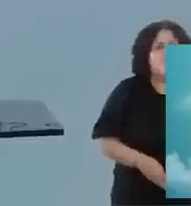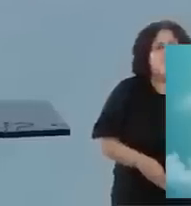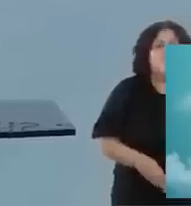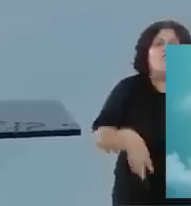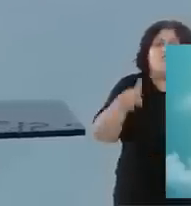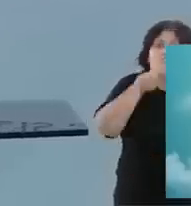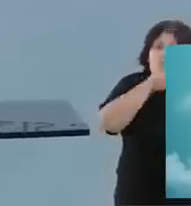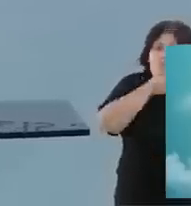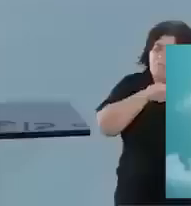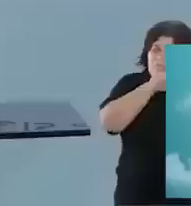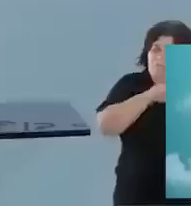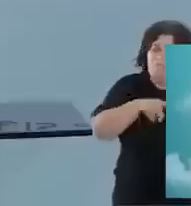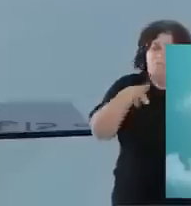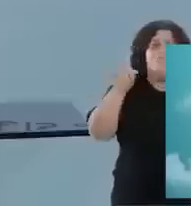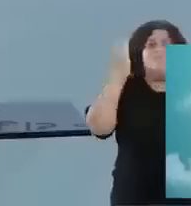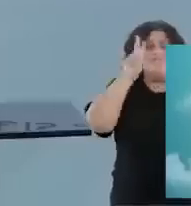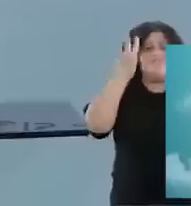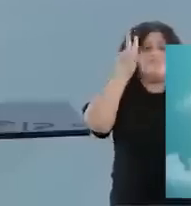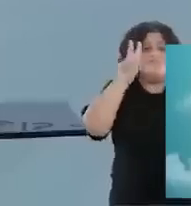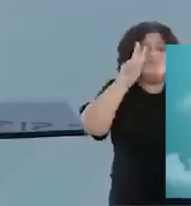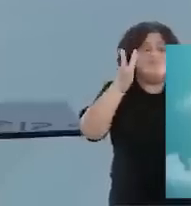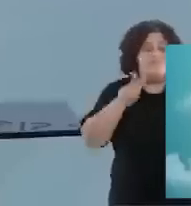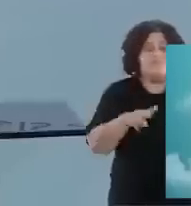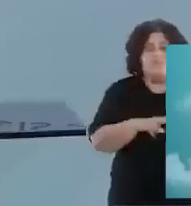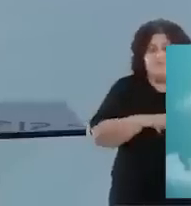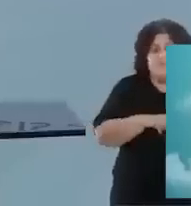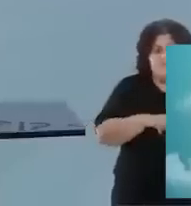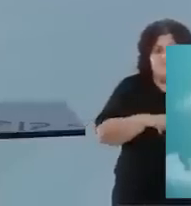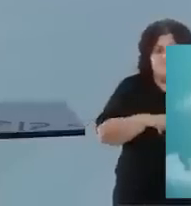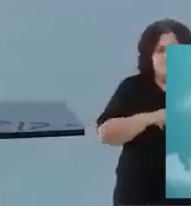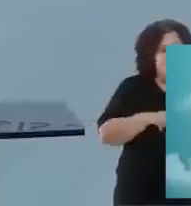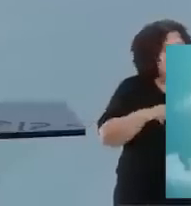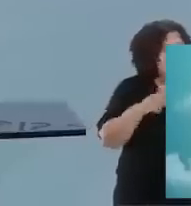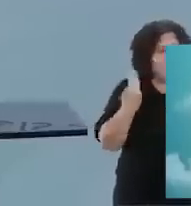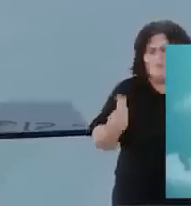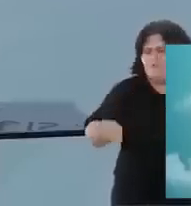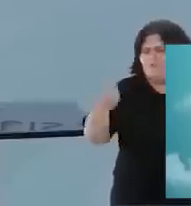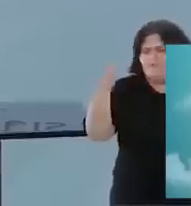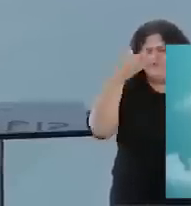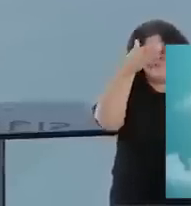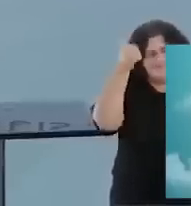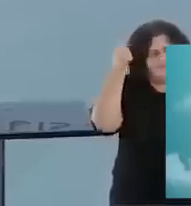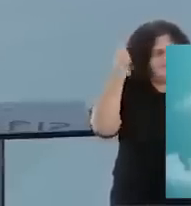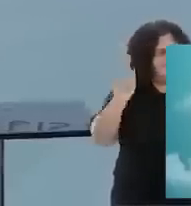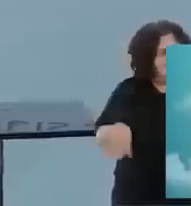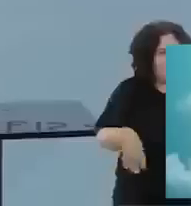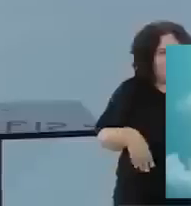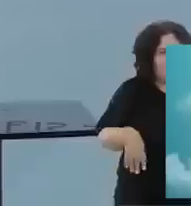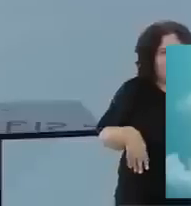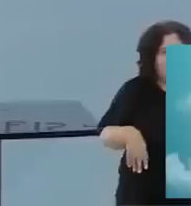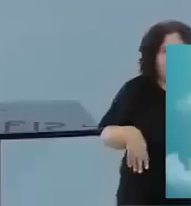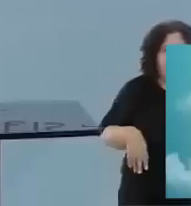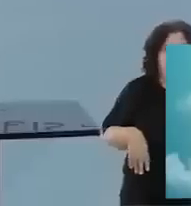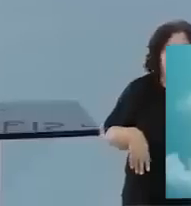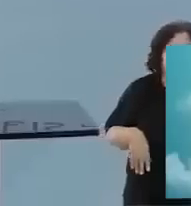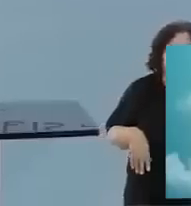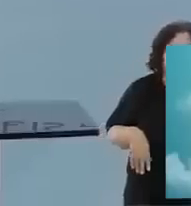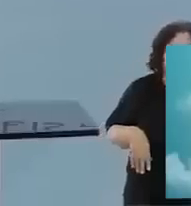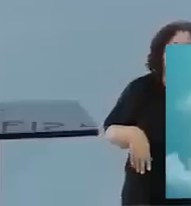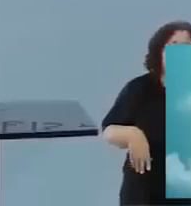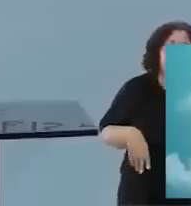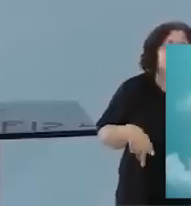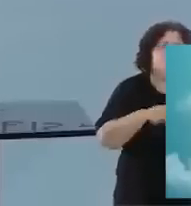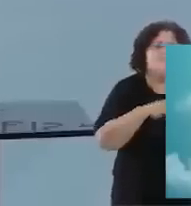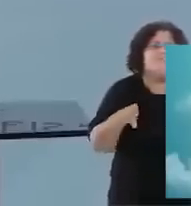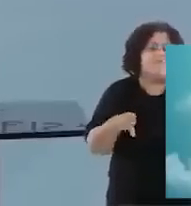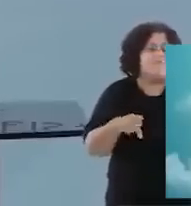contando dois fatos que eu já contei aqui, mas nunca me esqueço, pastor Ival, no dia que eu fui ordenado ao Sagrado Ministério, um presbítero muito